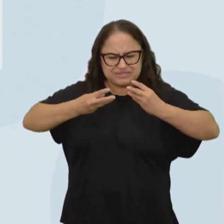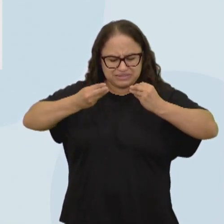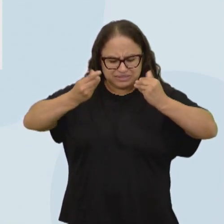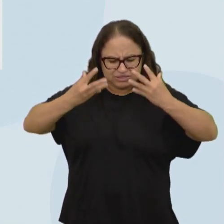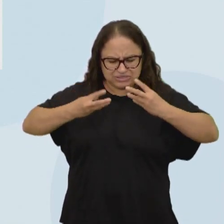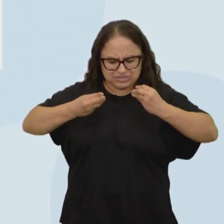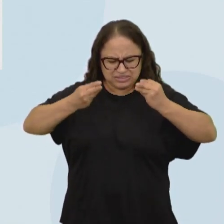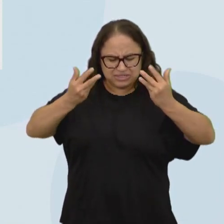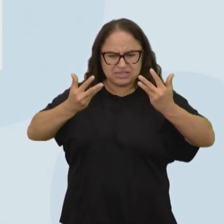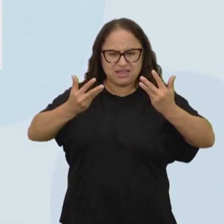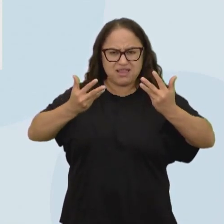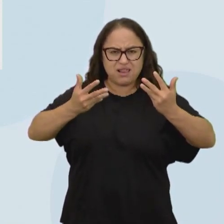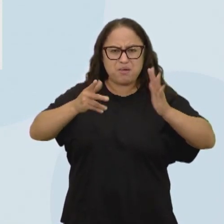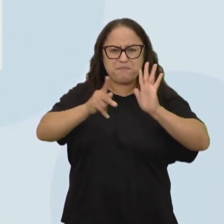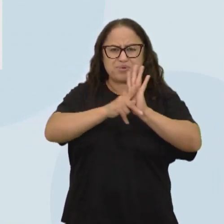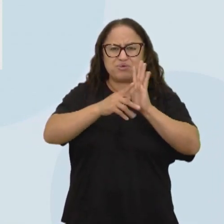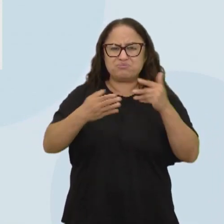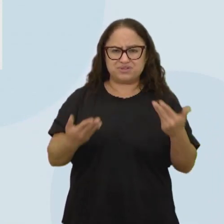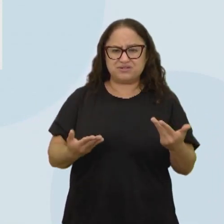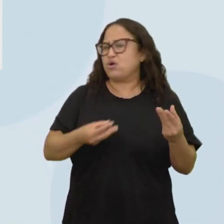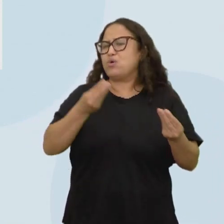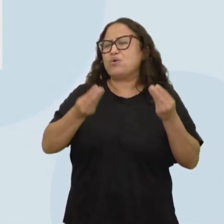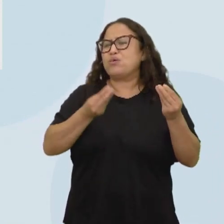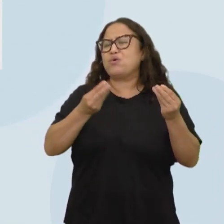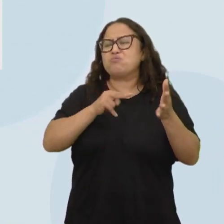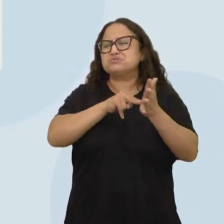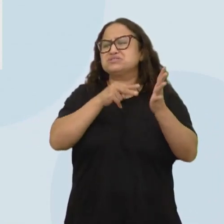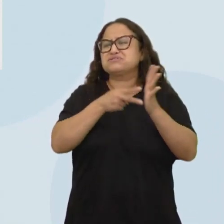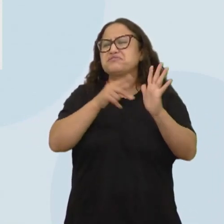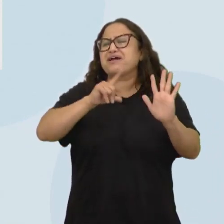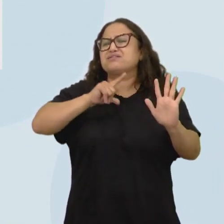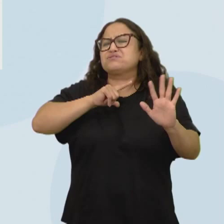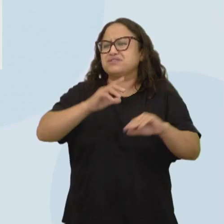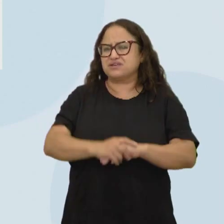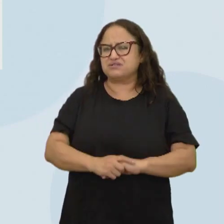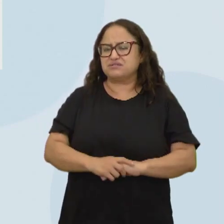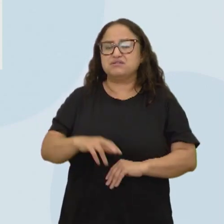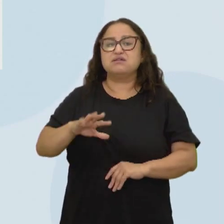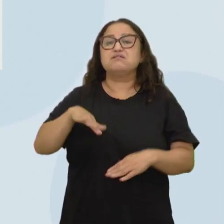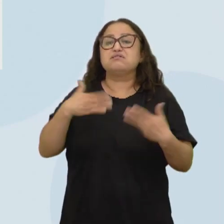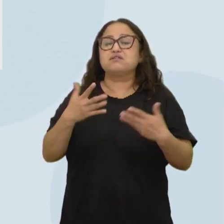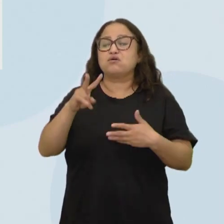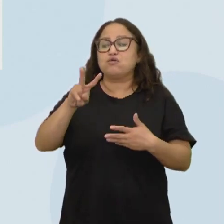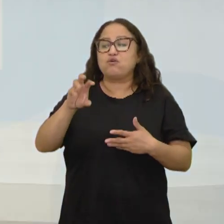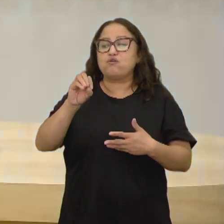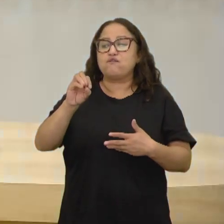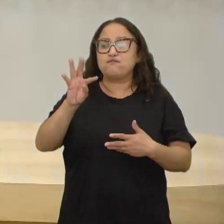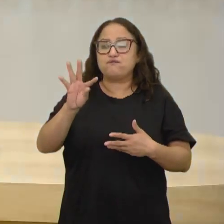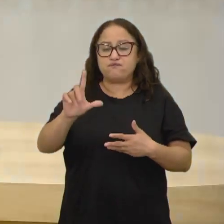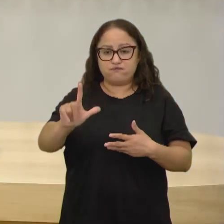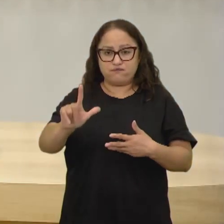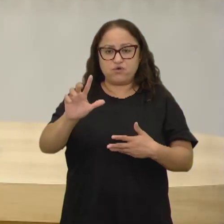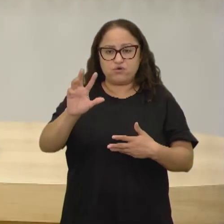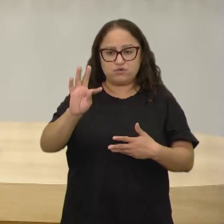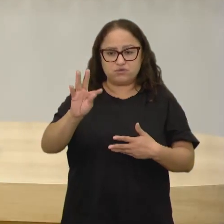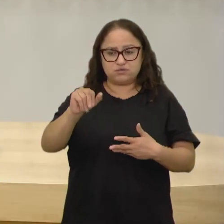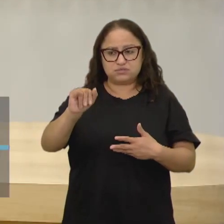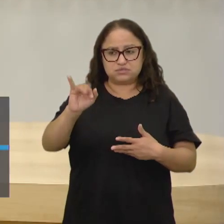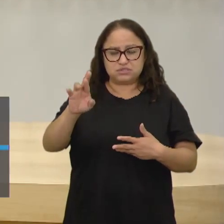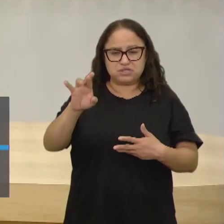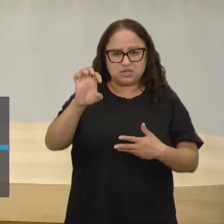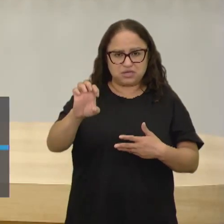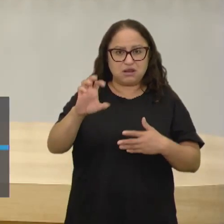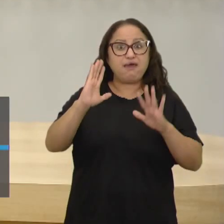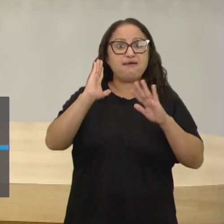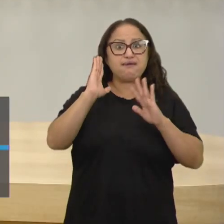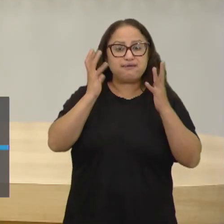da subjetividade, né? Então, o Voltaire está fazendo esse exercício de procurar definir com objetividade, no